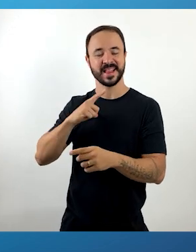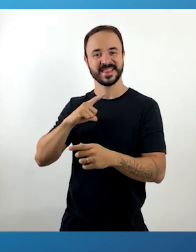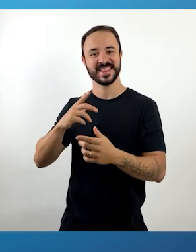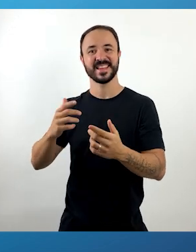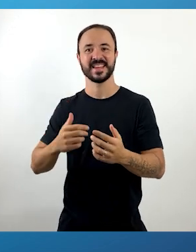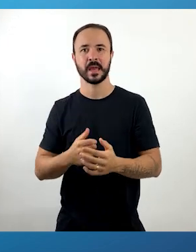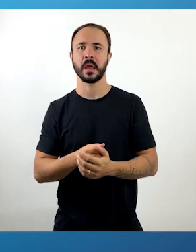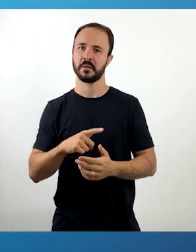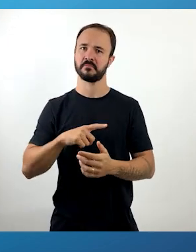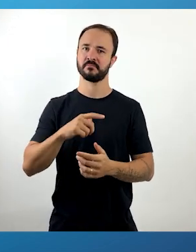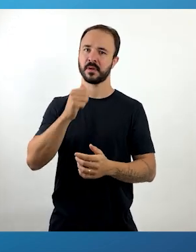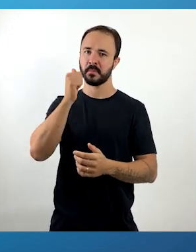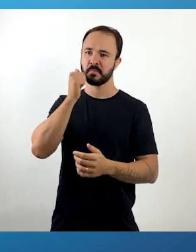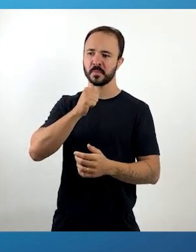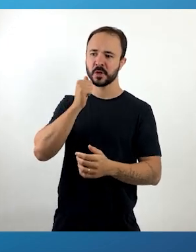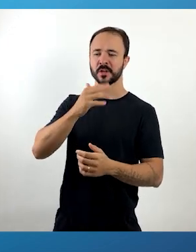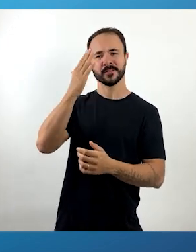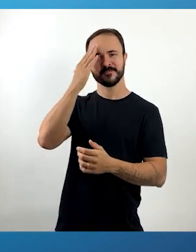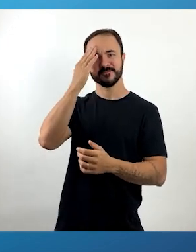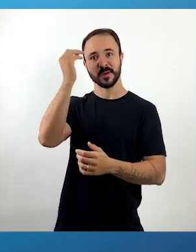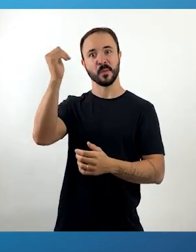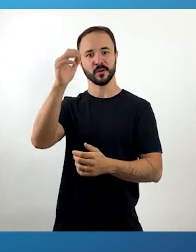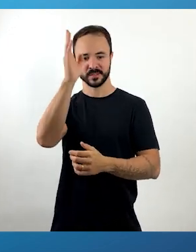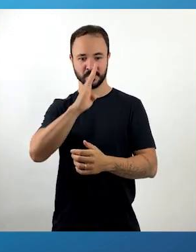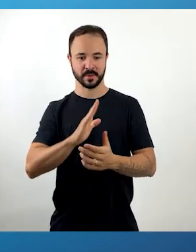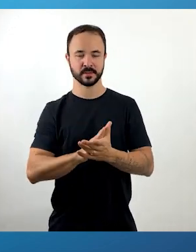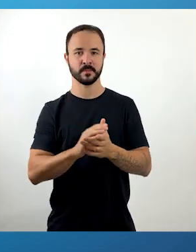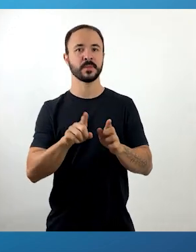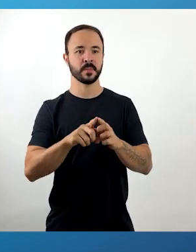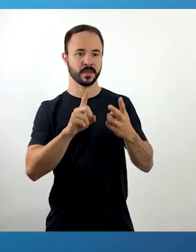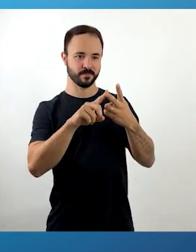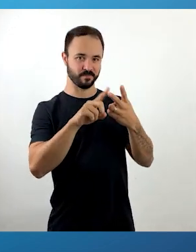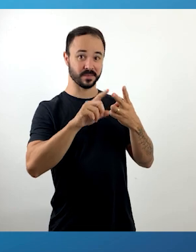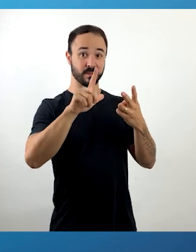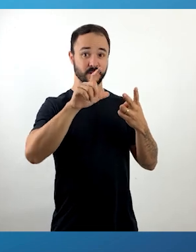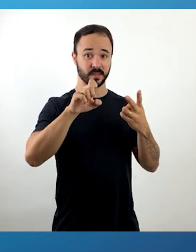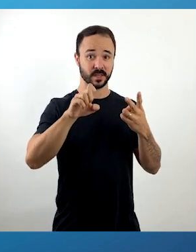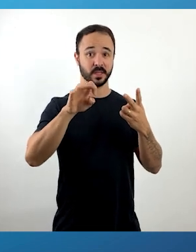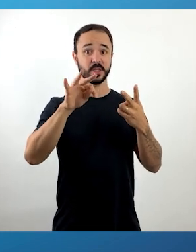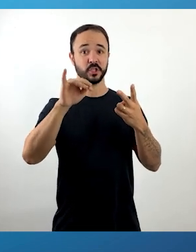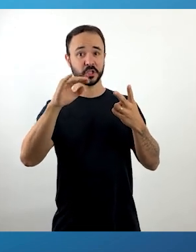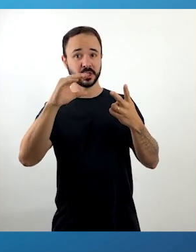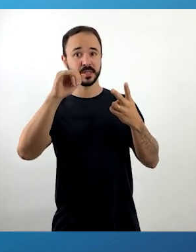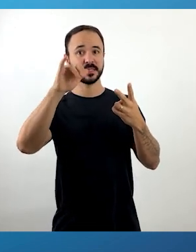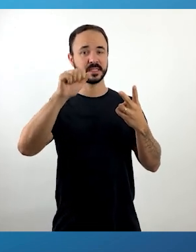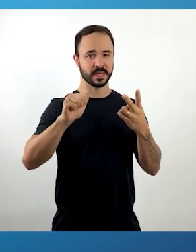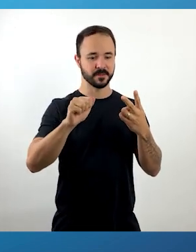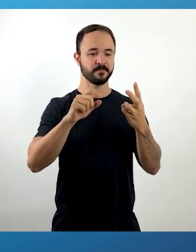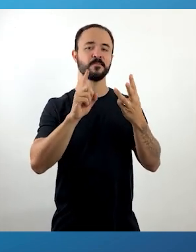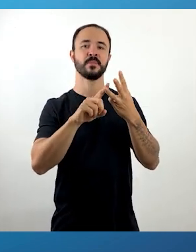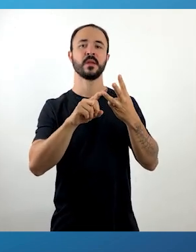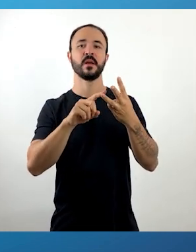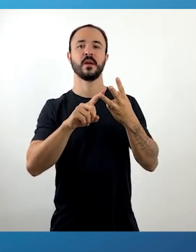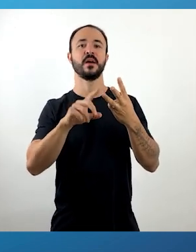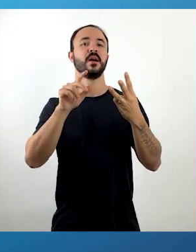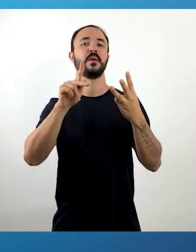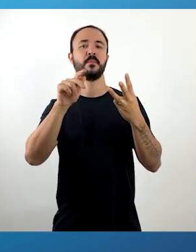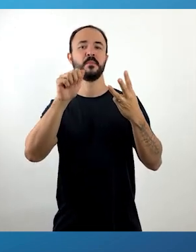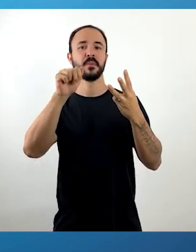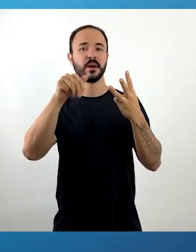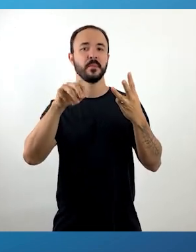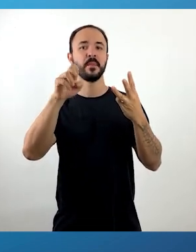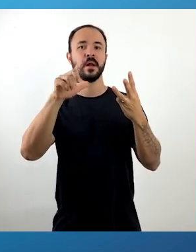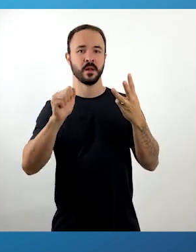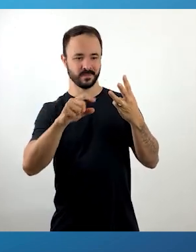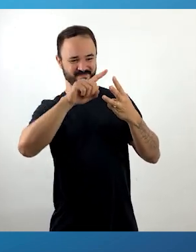nossas atletas referência dentro do nossos país juntamente com Letícia buffone que aparece aqui também na na imagem pra gente e a Pâmela